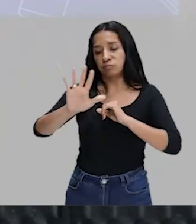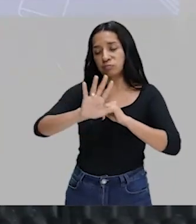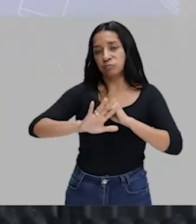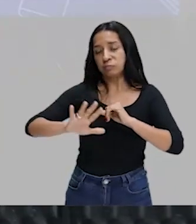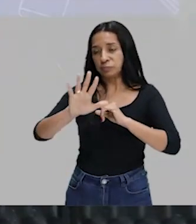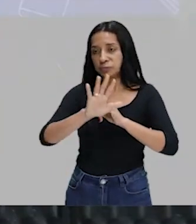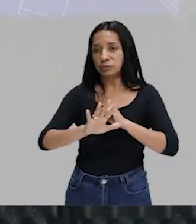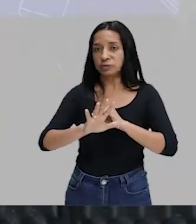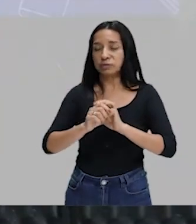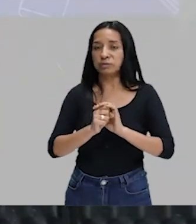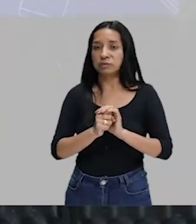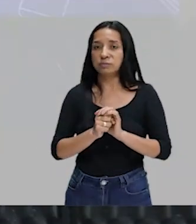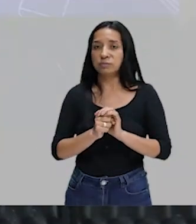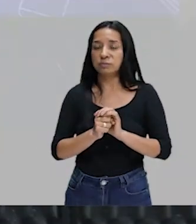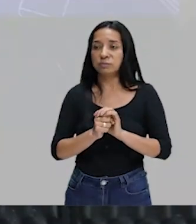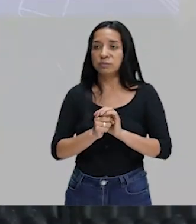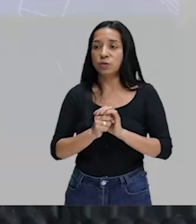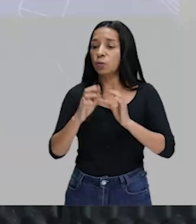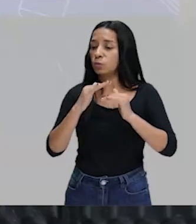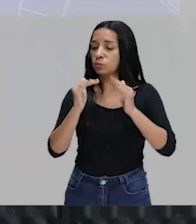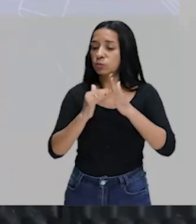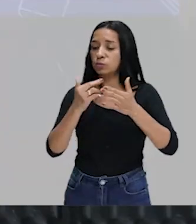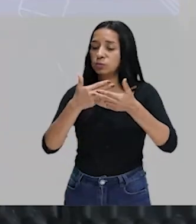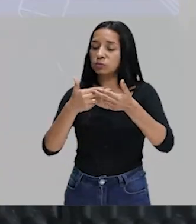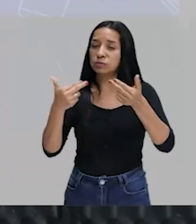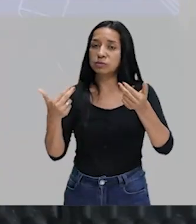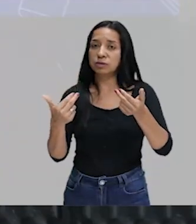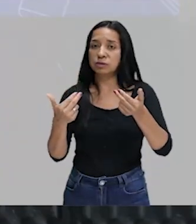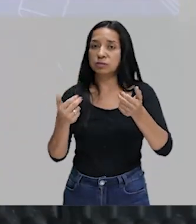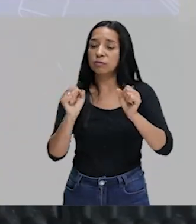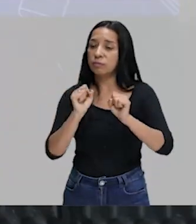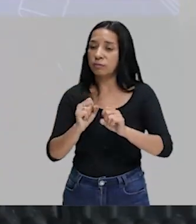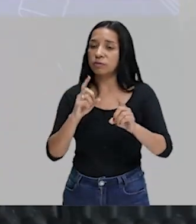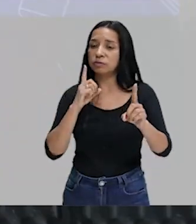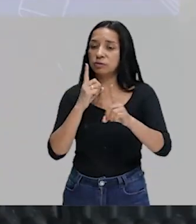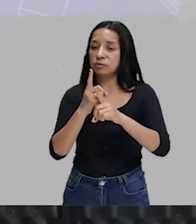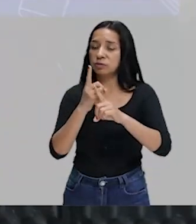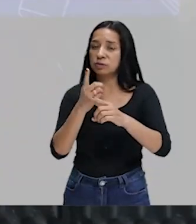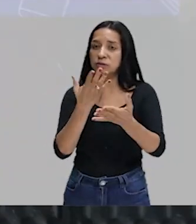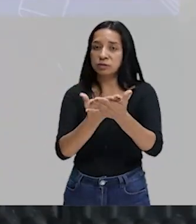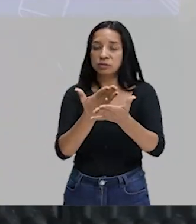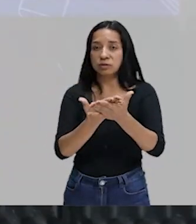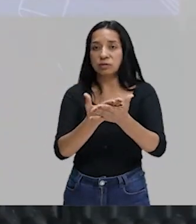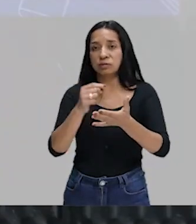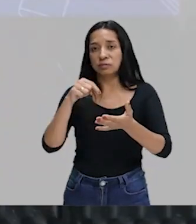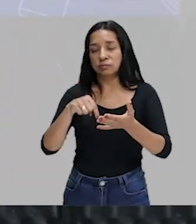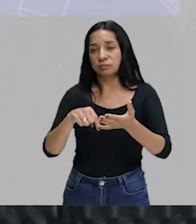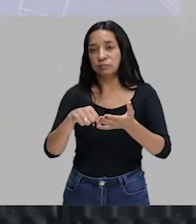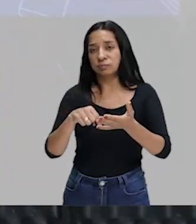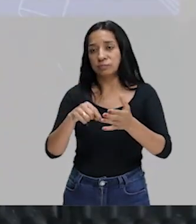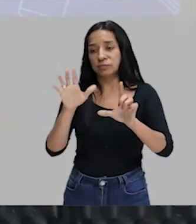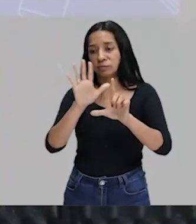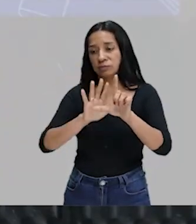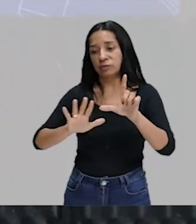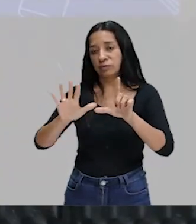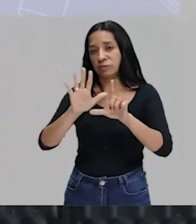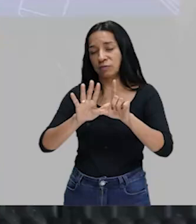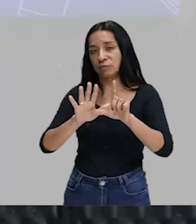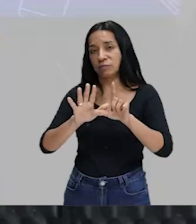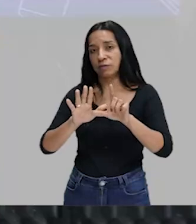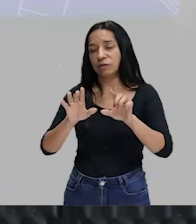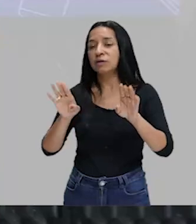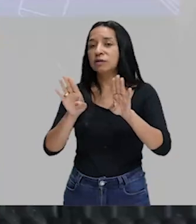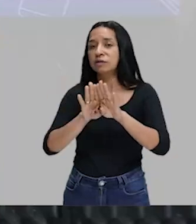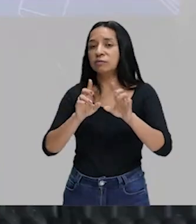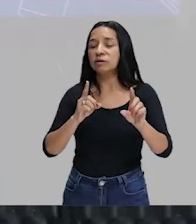Então, todo esse material você pode encontrar nas nossas aulas, né? Lá na plataforma, ou você pode encontrar